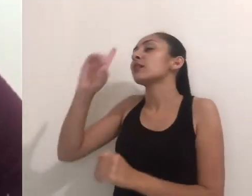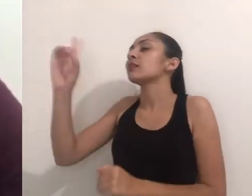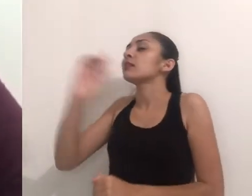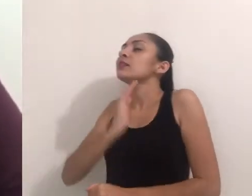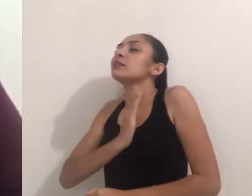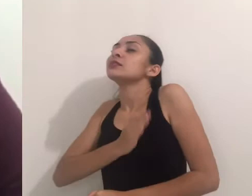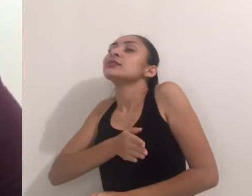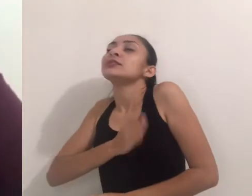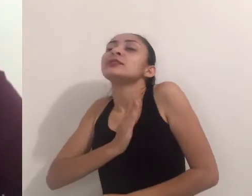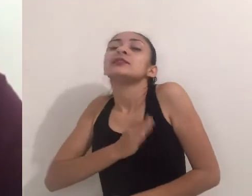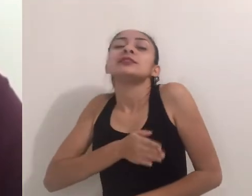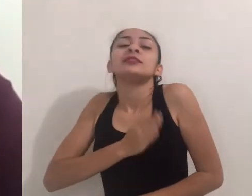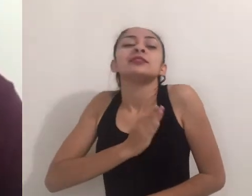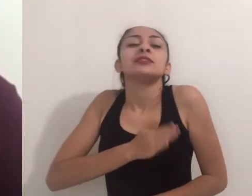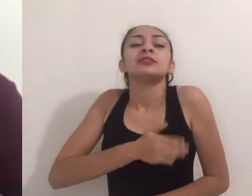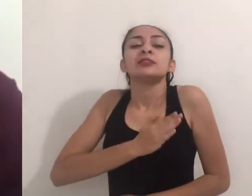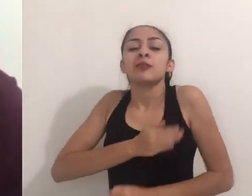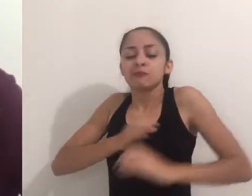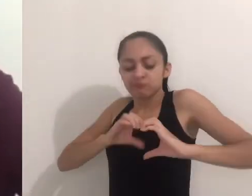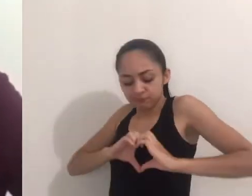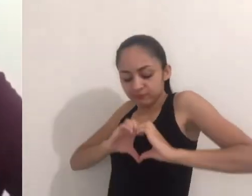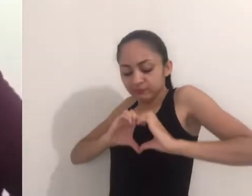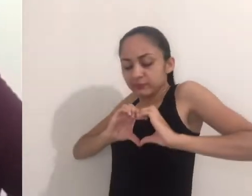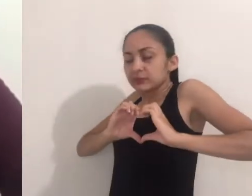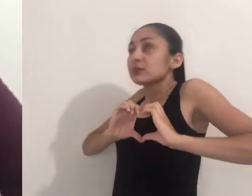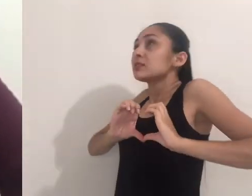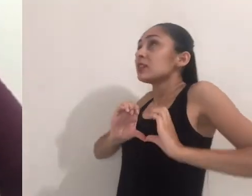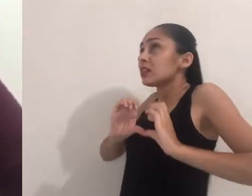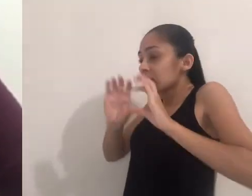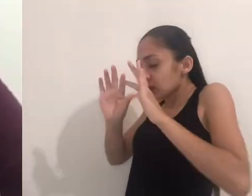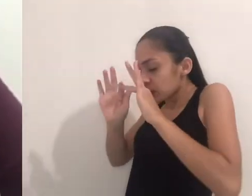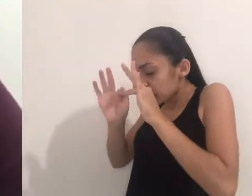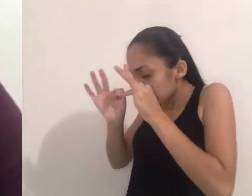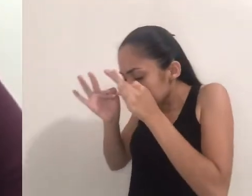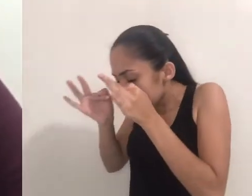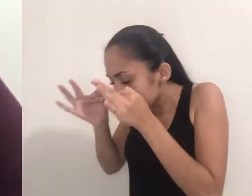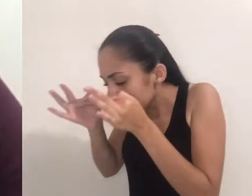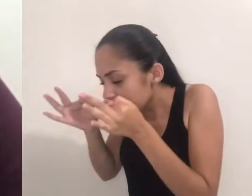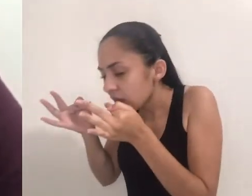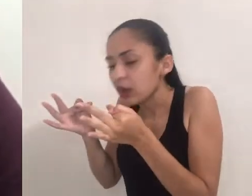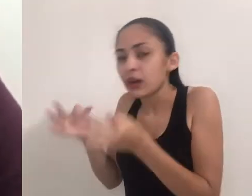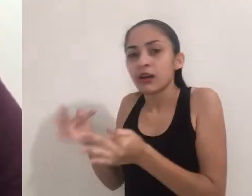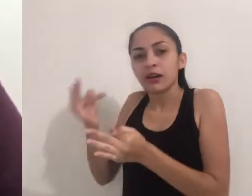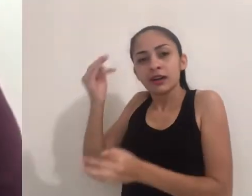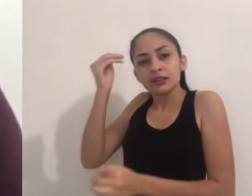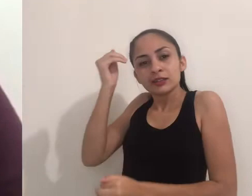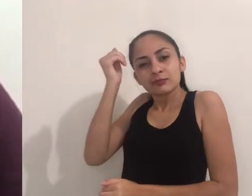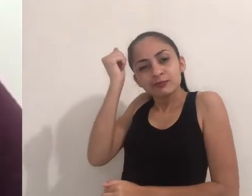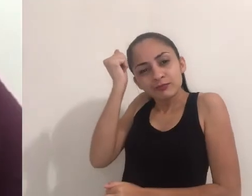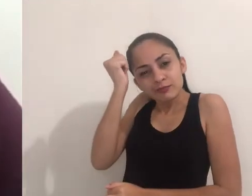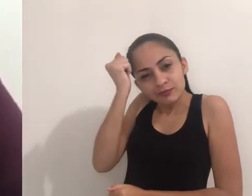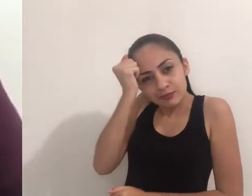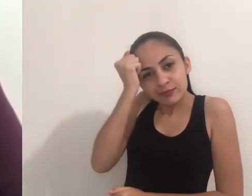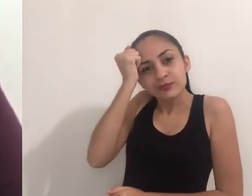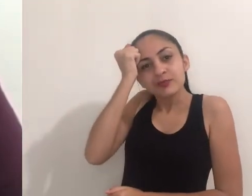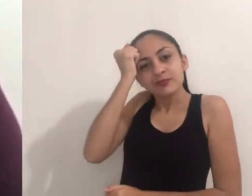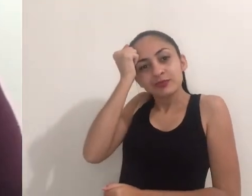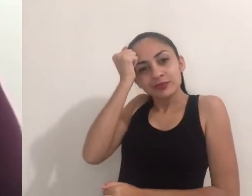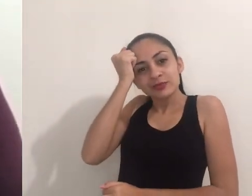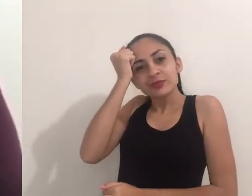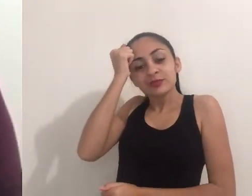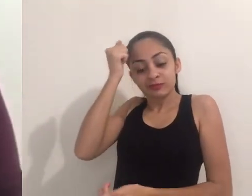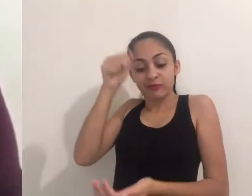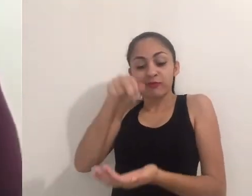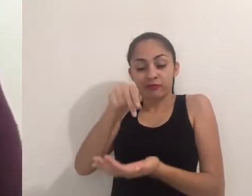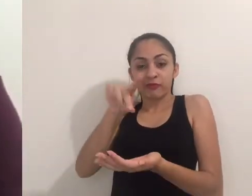se tivermos um coração contrito diante da sua presença, se tivermos um coração quebrantado na presença do Senhor, se